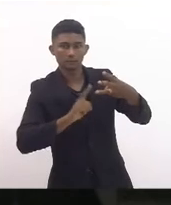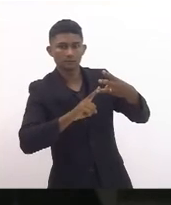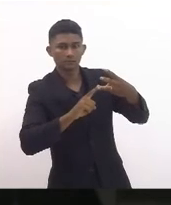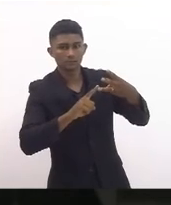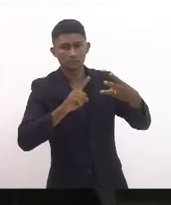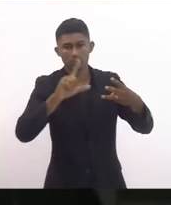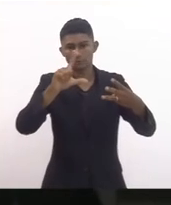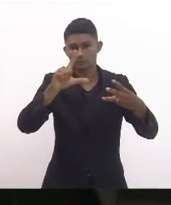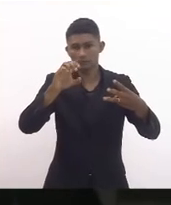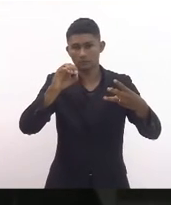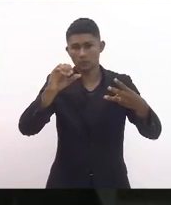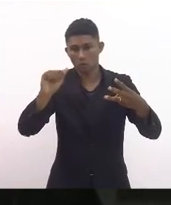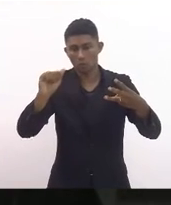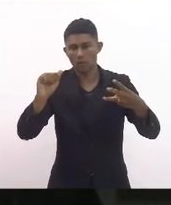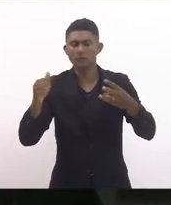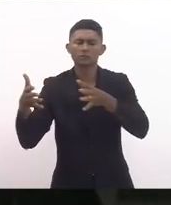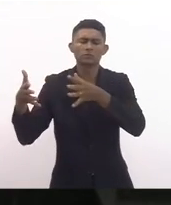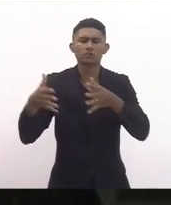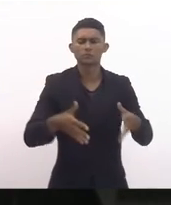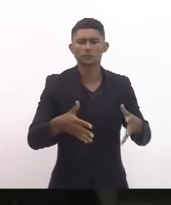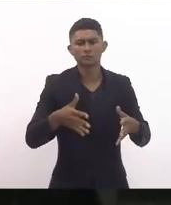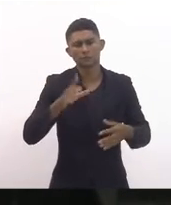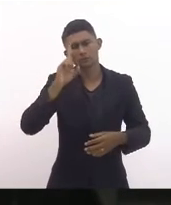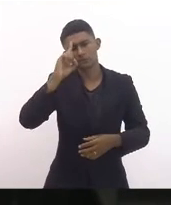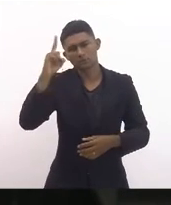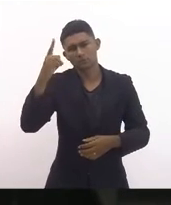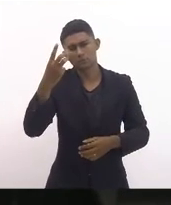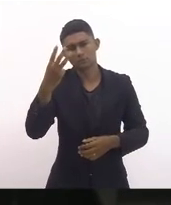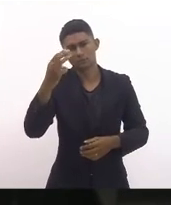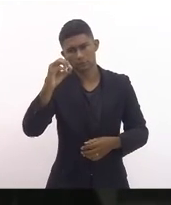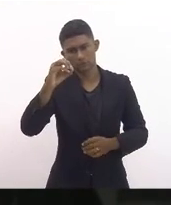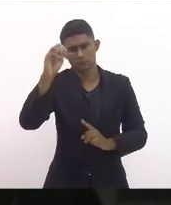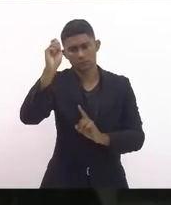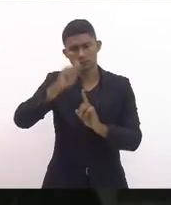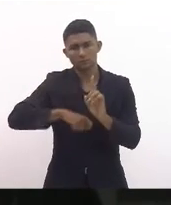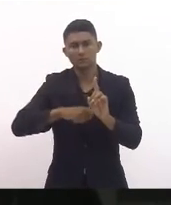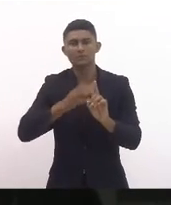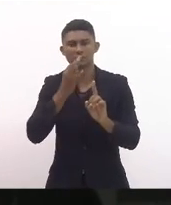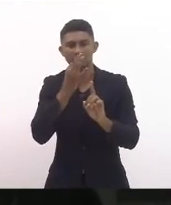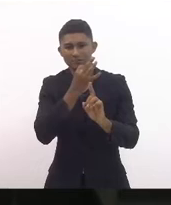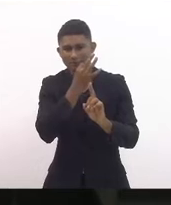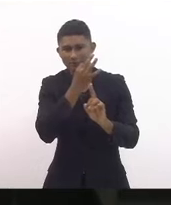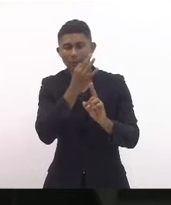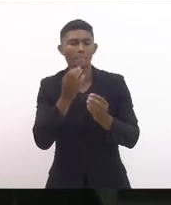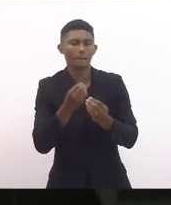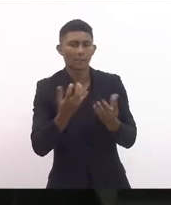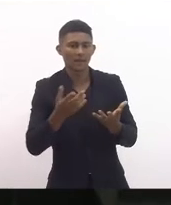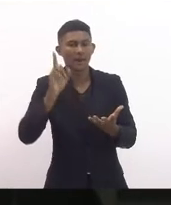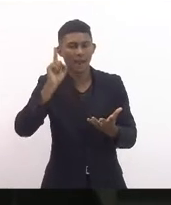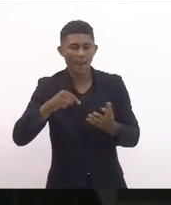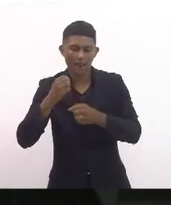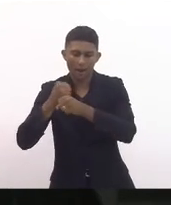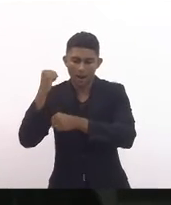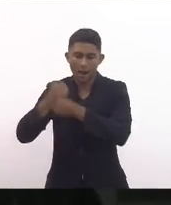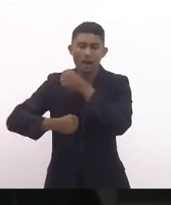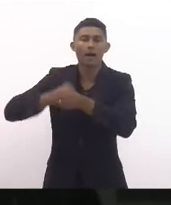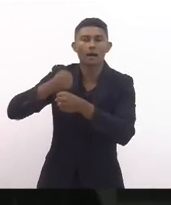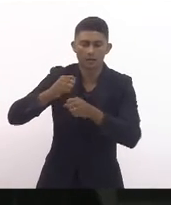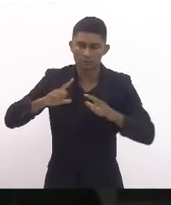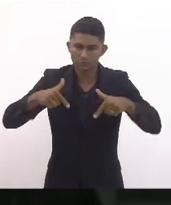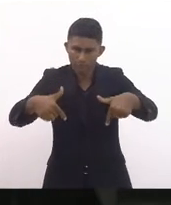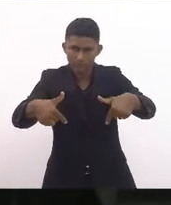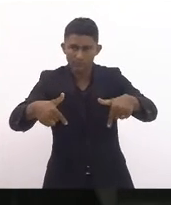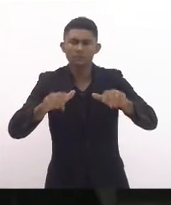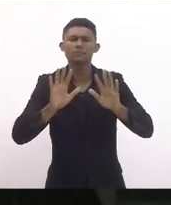a que chega a casa em trinta de Setembro também para figurar no ano seguinte e porque a um descolamento